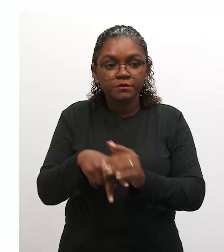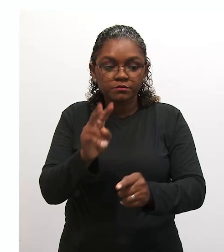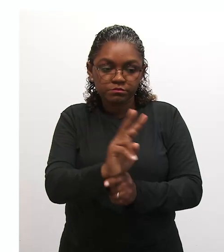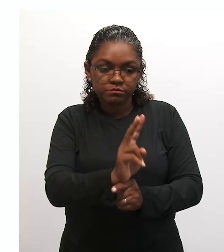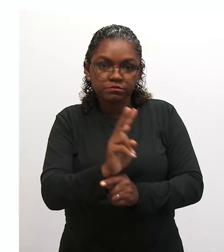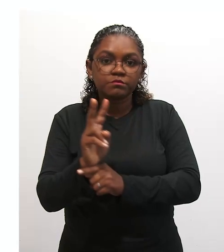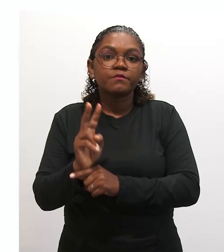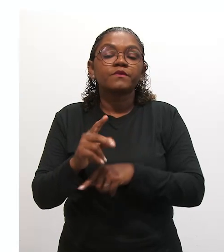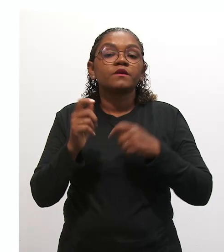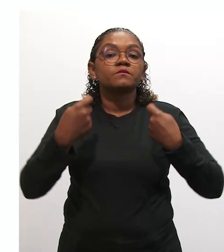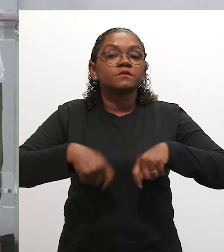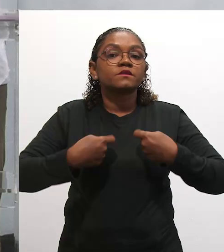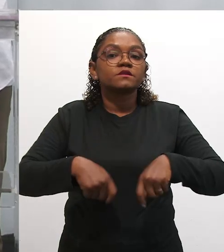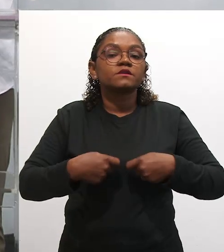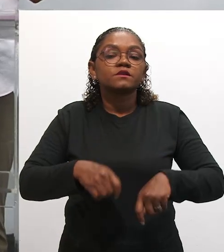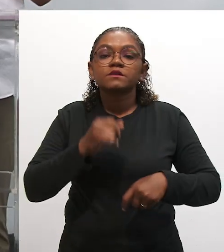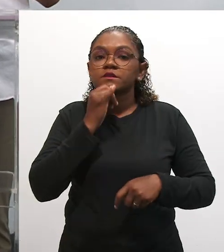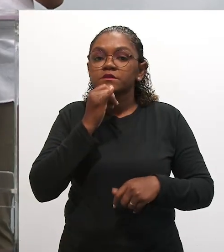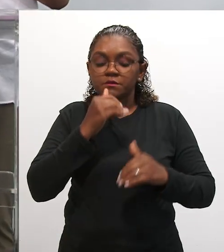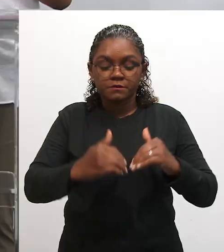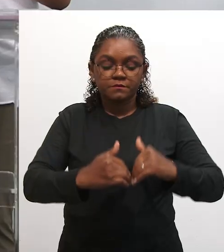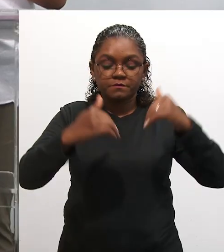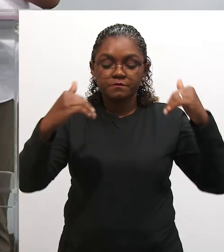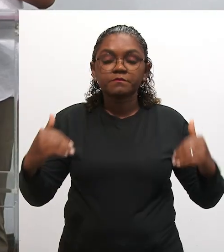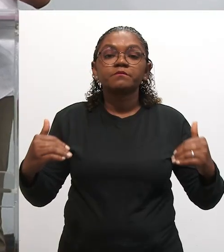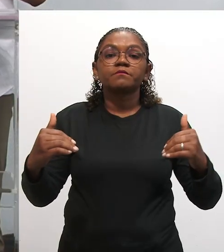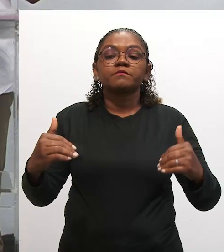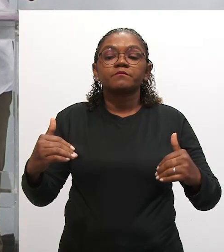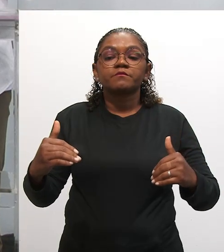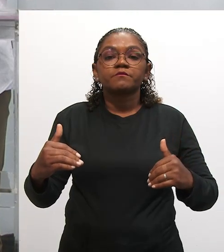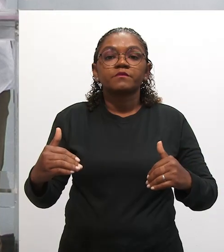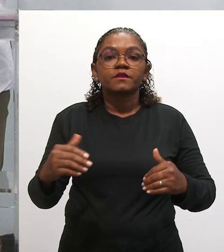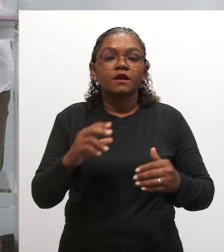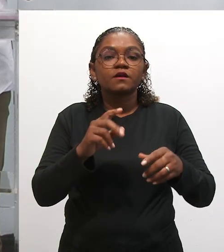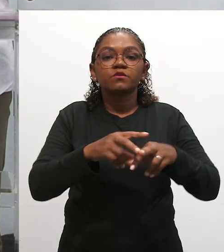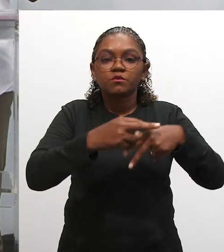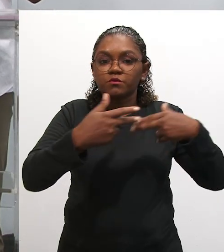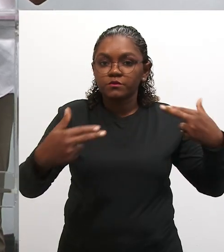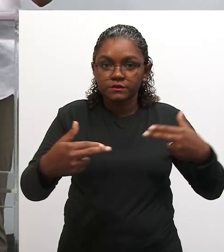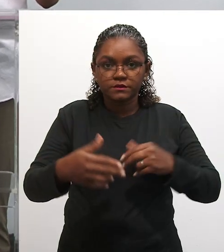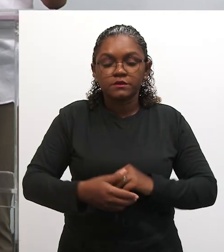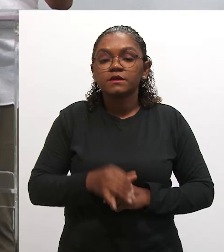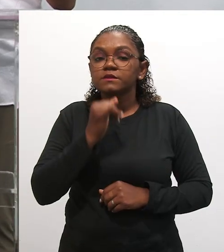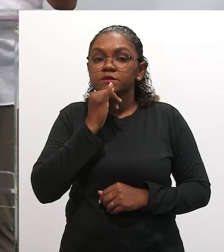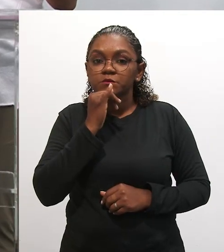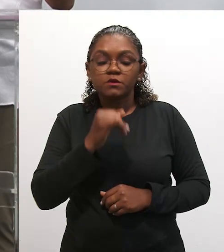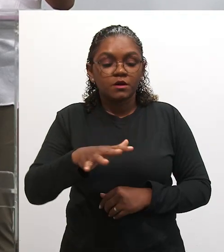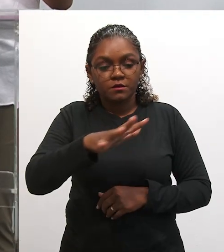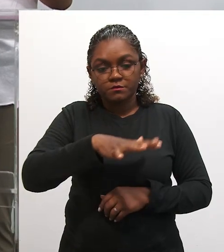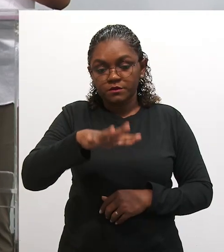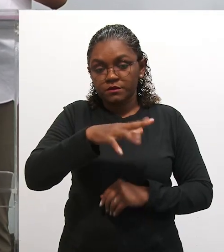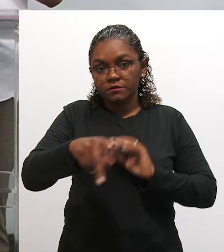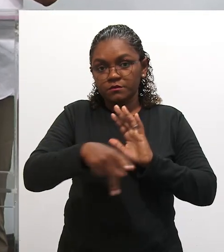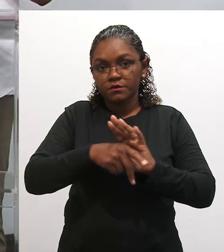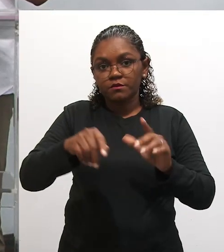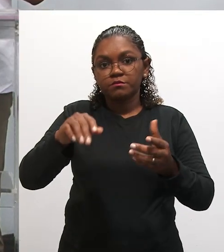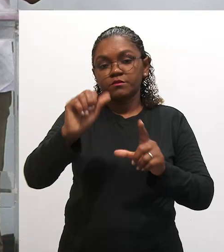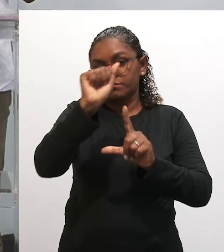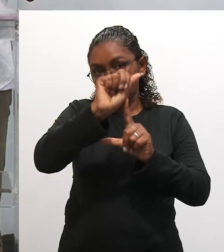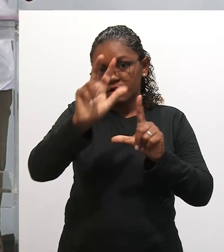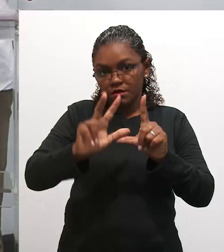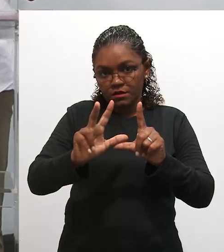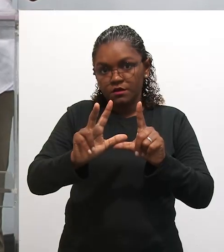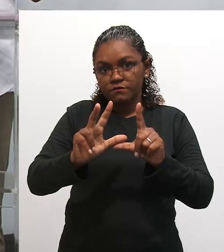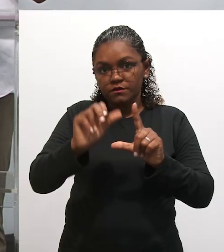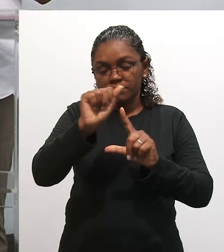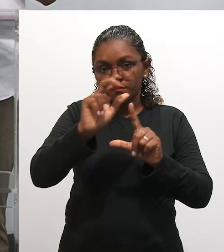ele se faz necessário quando a gente descentraliza essas atividades. Dentro do ambiente virtual, o AVA